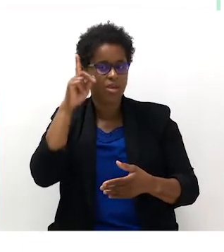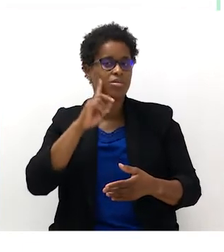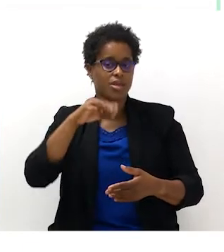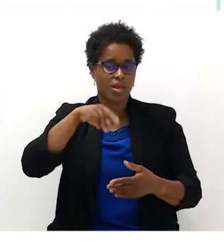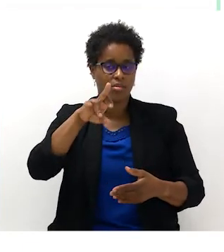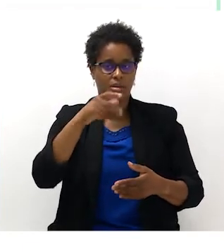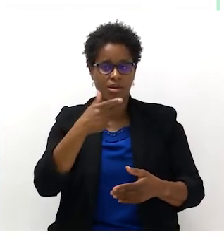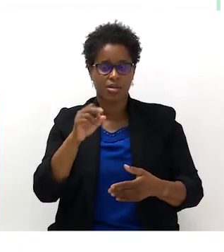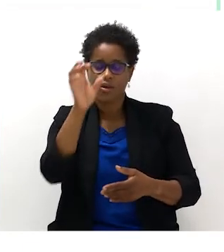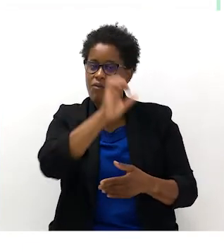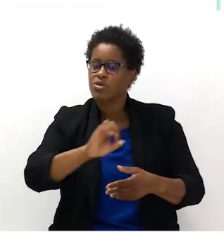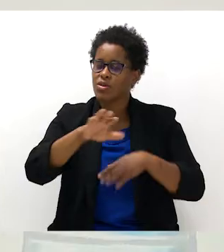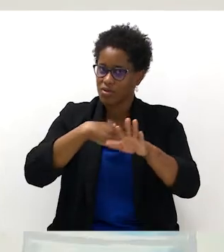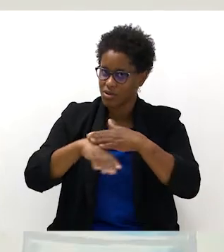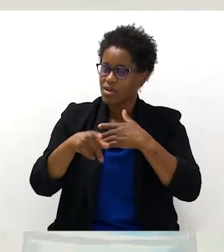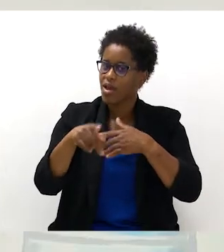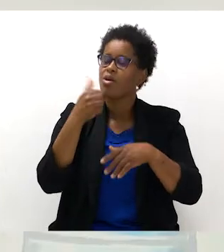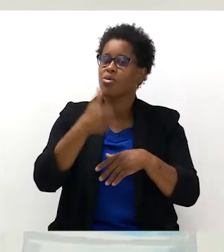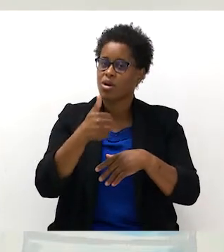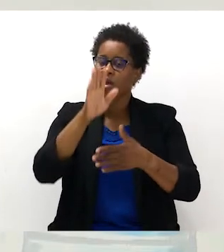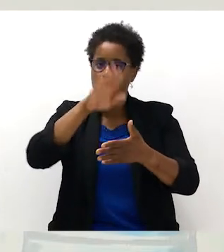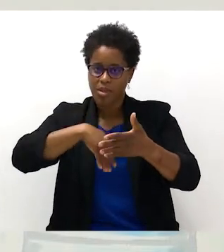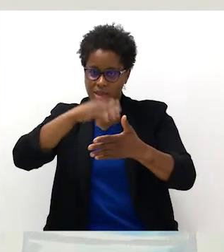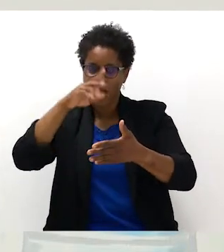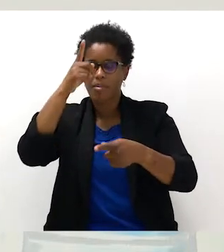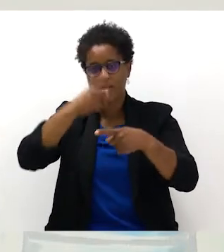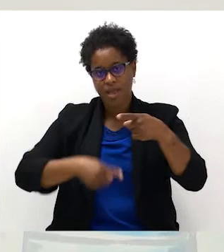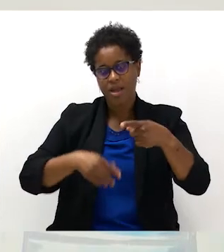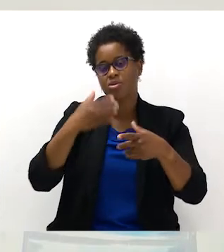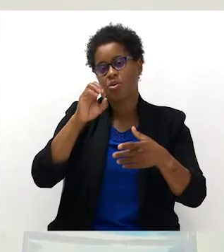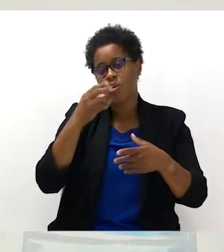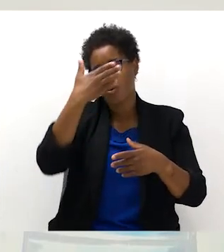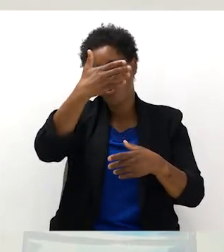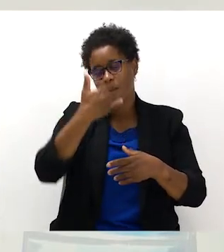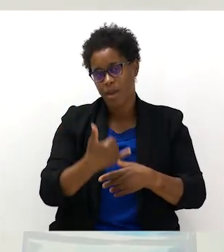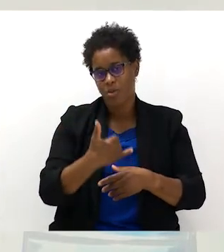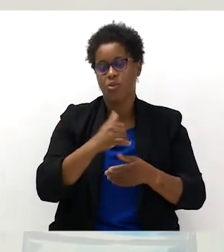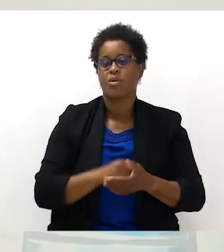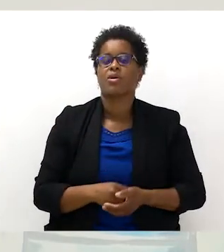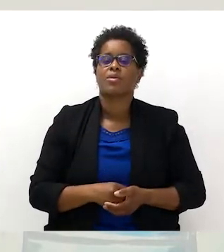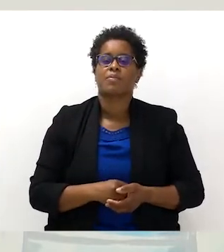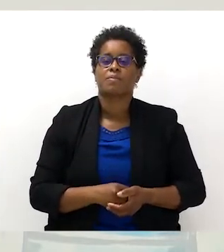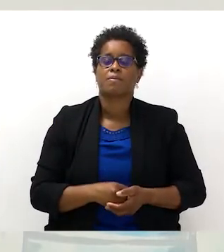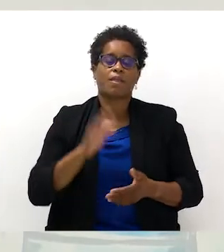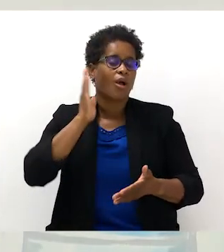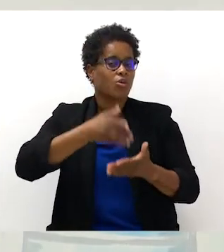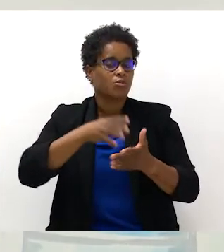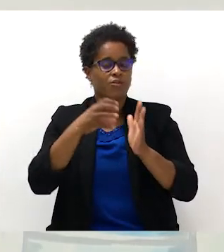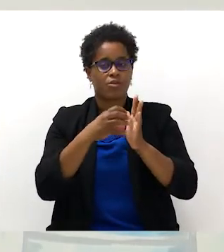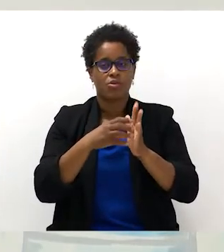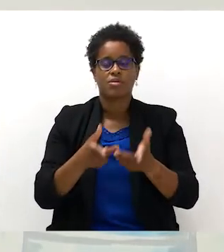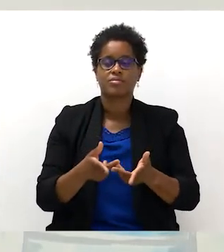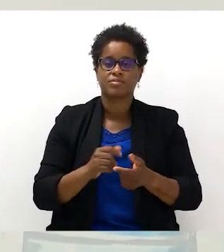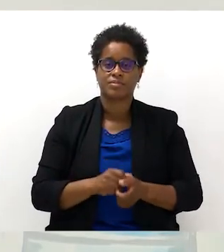vocês fizeram corretamente, pintaram a metade ou 1/2. E a última figura,